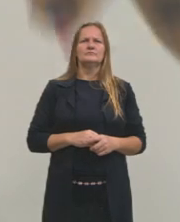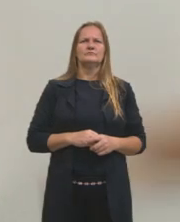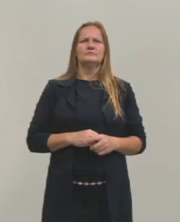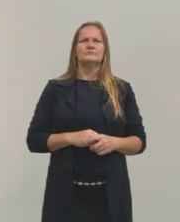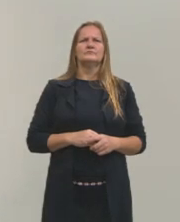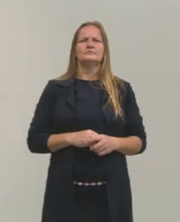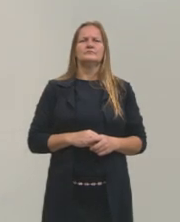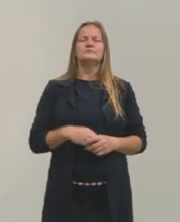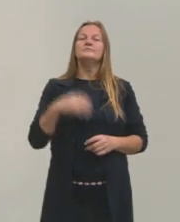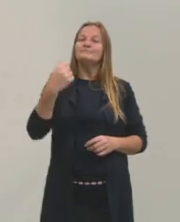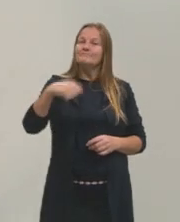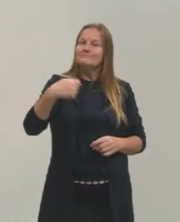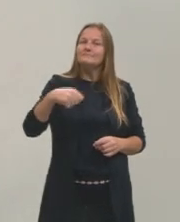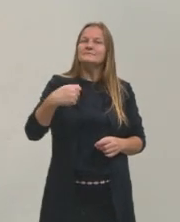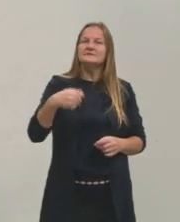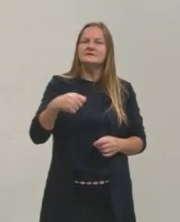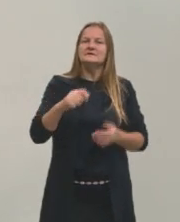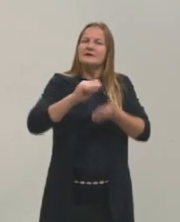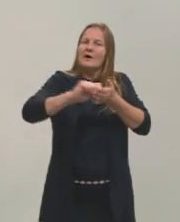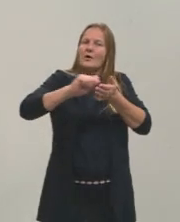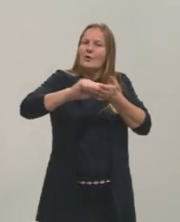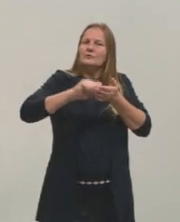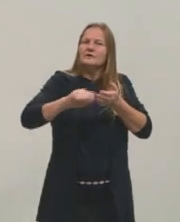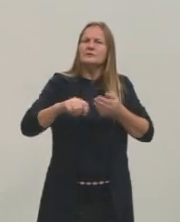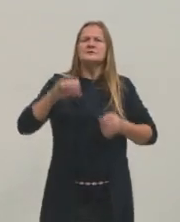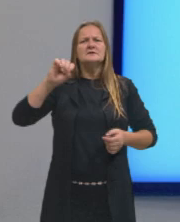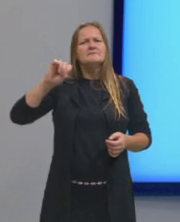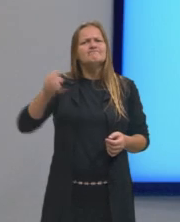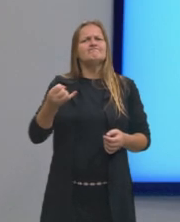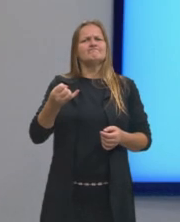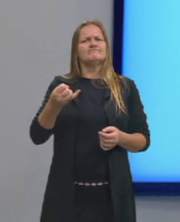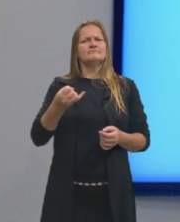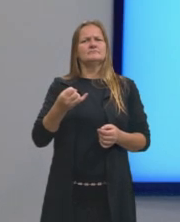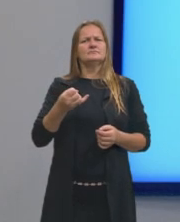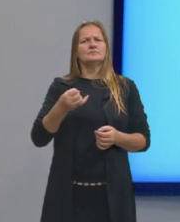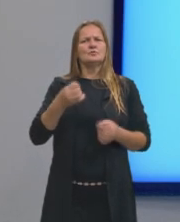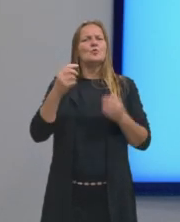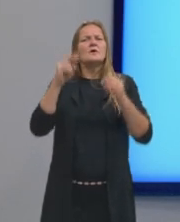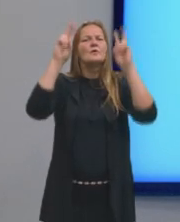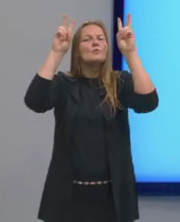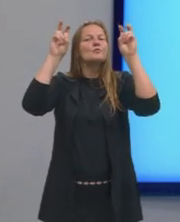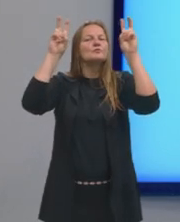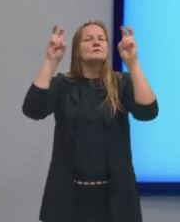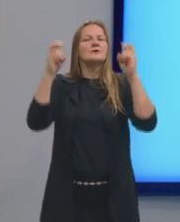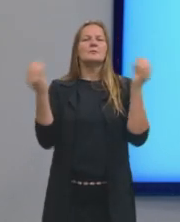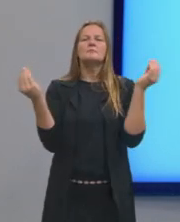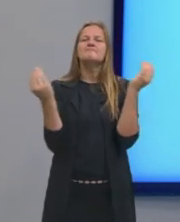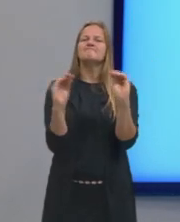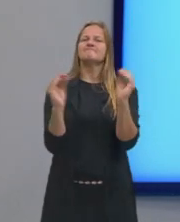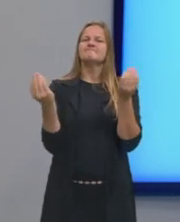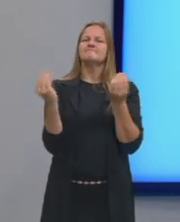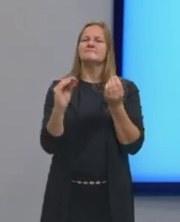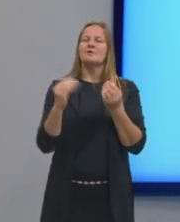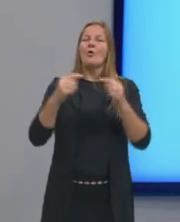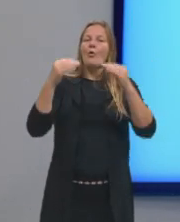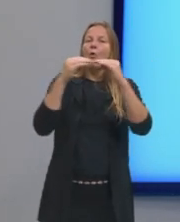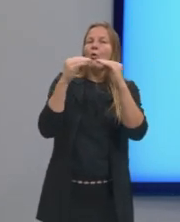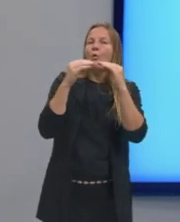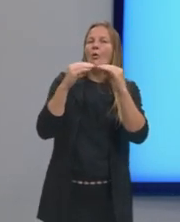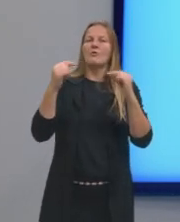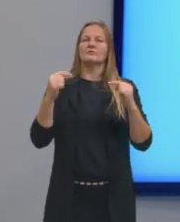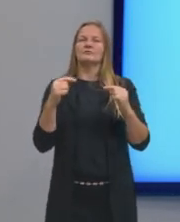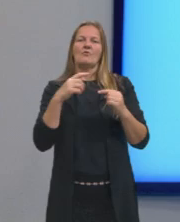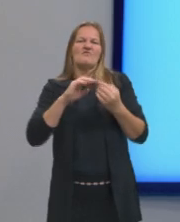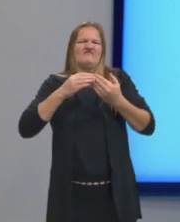consiste Na necessidade do autor respaldar a sua tese sobre o assunto em questão eu concordo eu não